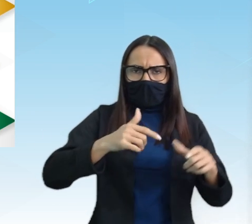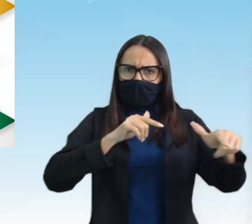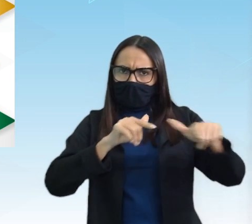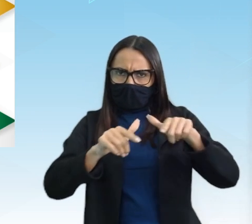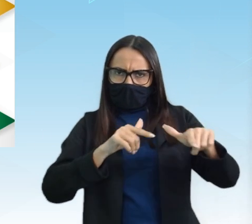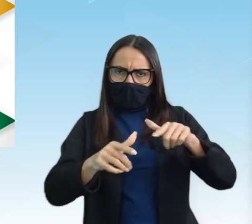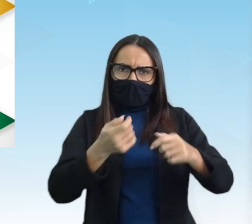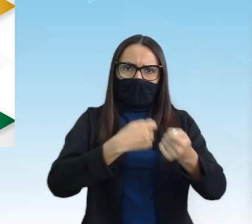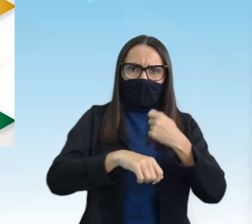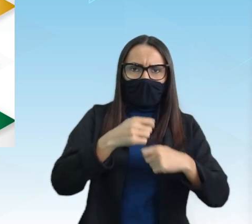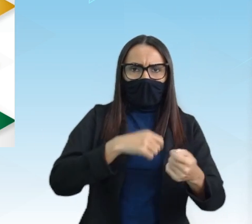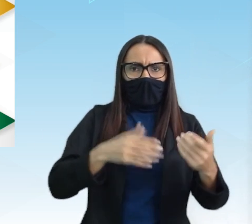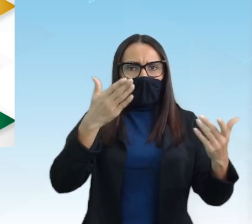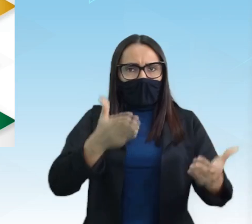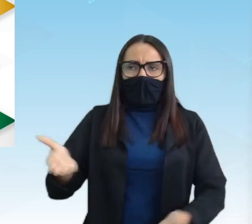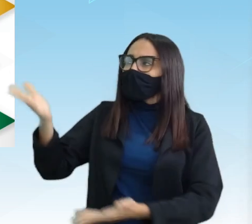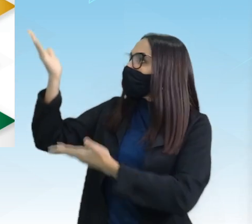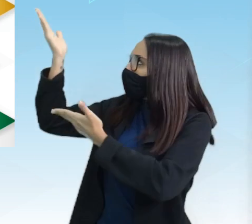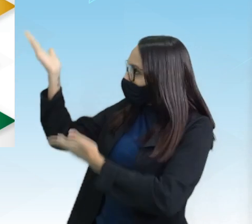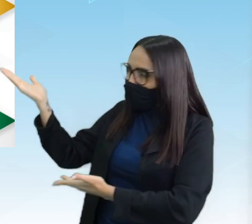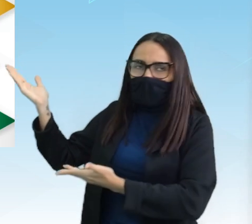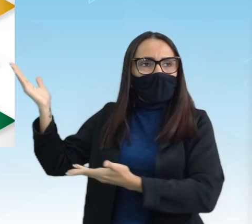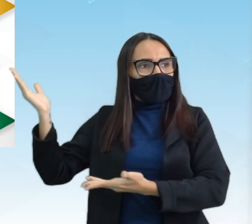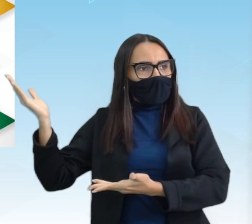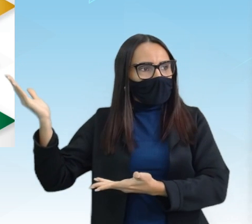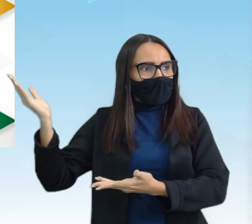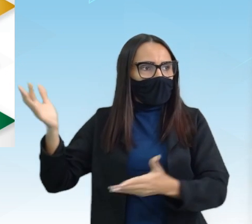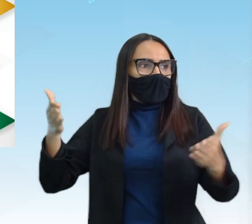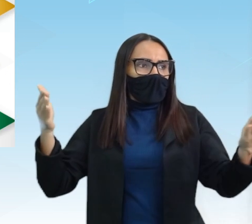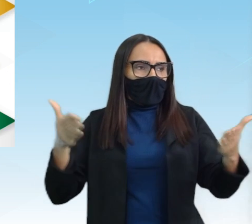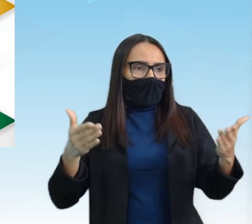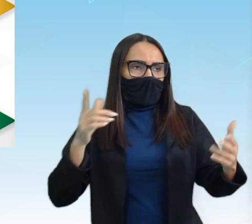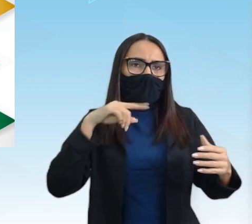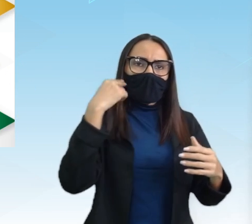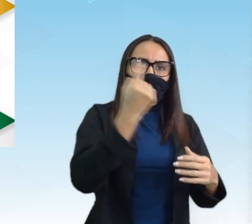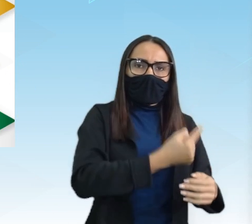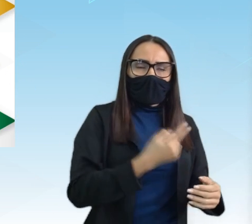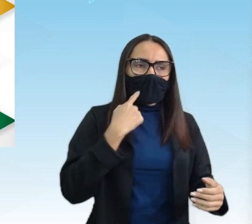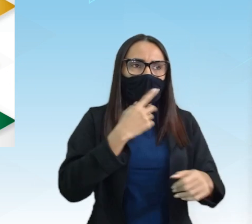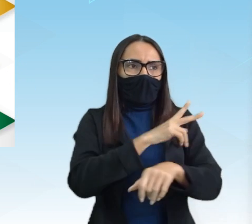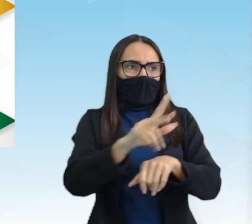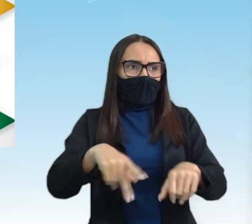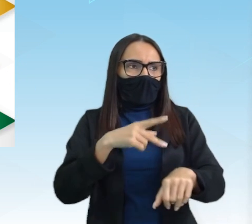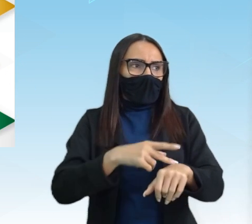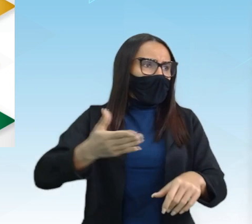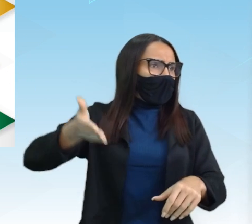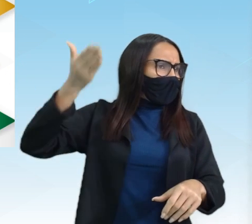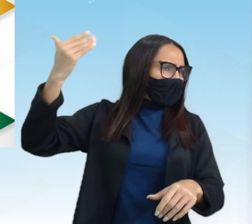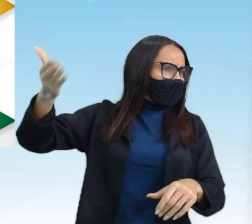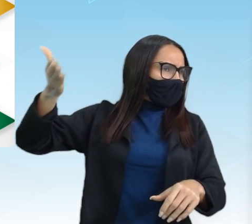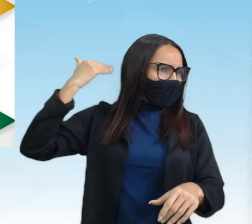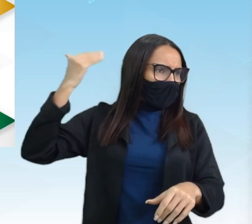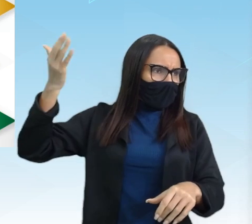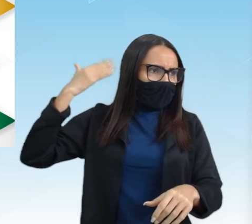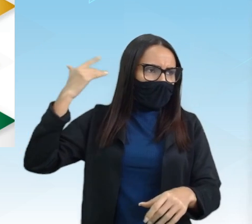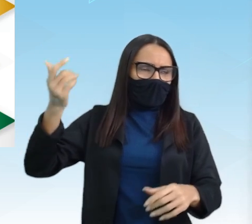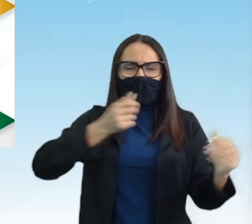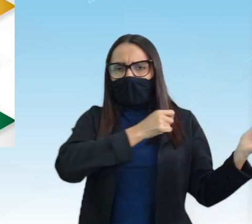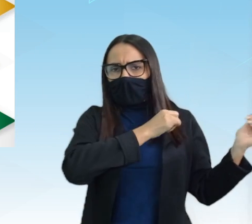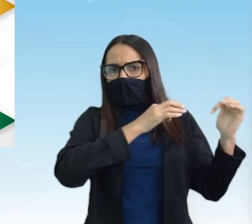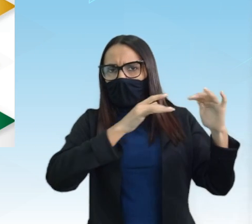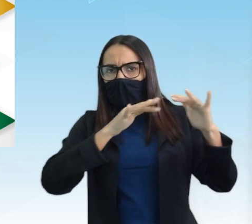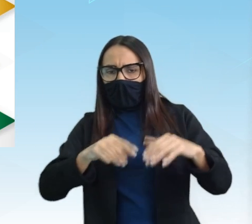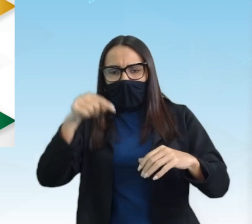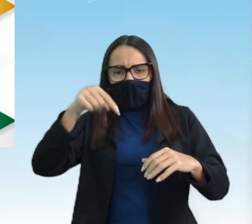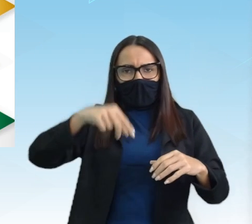econômicas foram essas, a agropecuária, aqui existente no nosso país. Desde aquele tempo, na era colonial, aqui